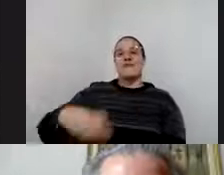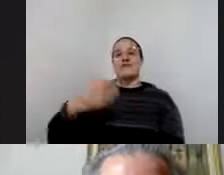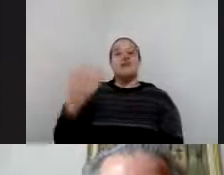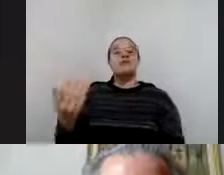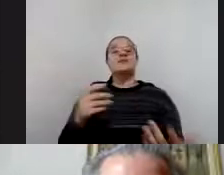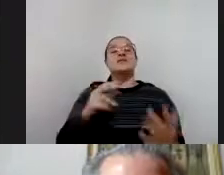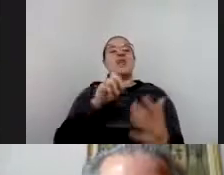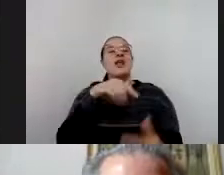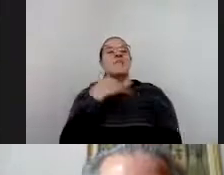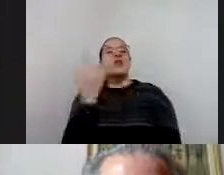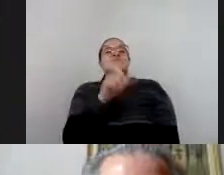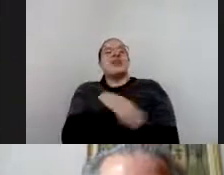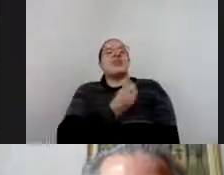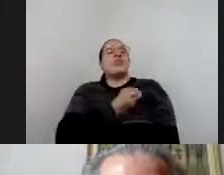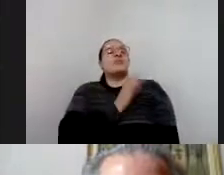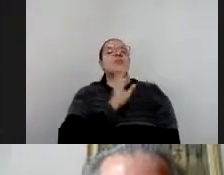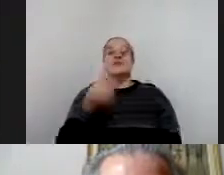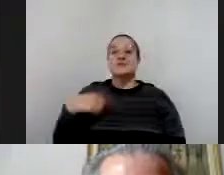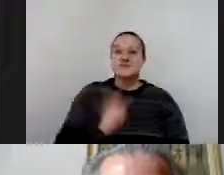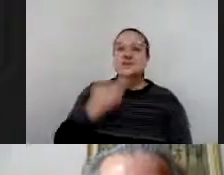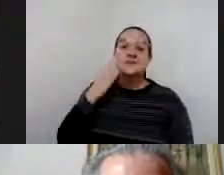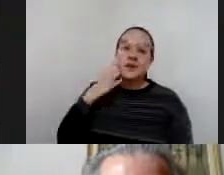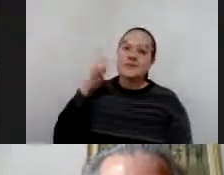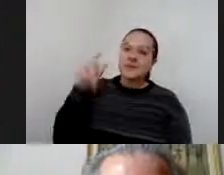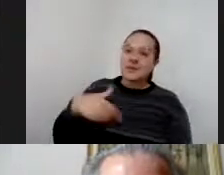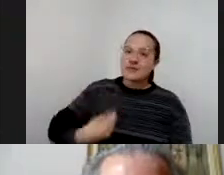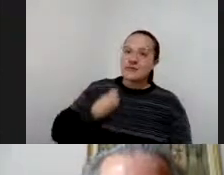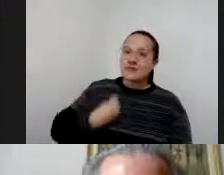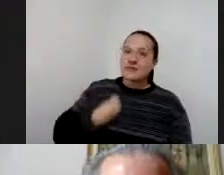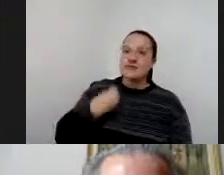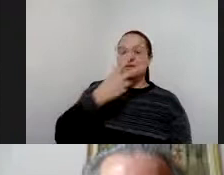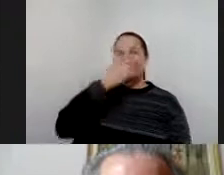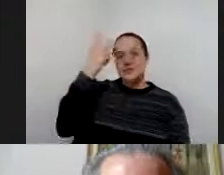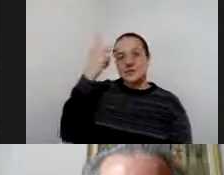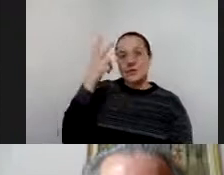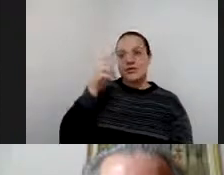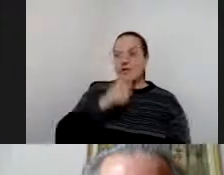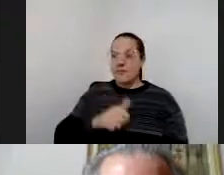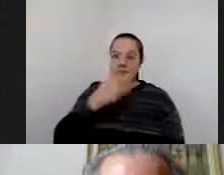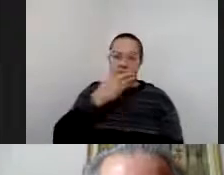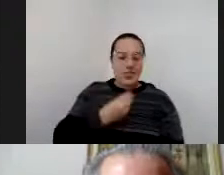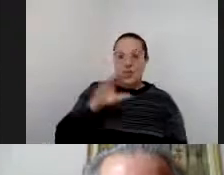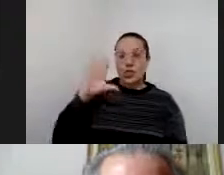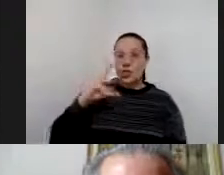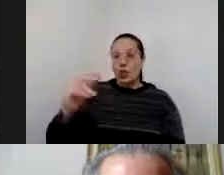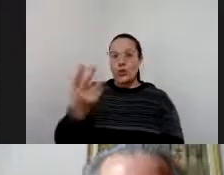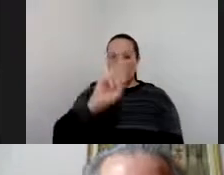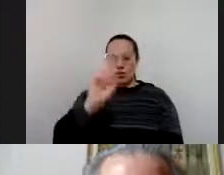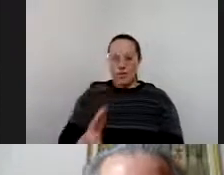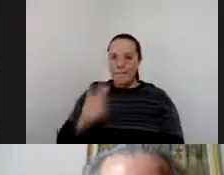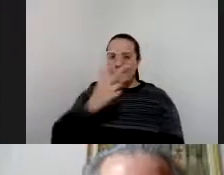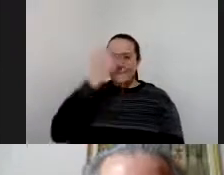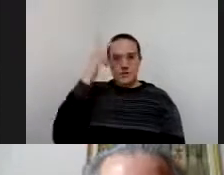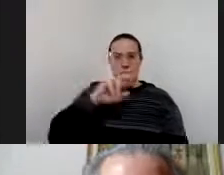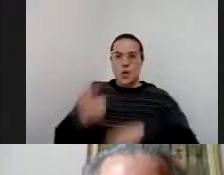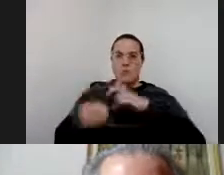mas para nós são vidas, são pessoas, têm rosto, são homens, mulheres, não é? Então, acho que é muito